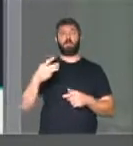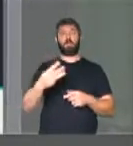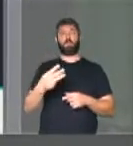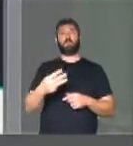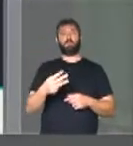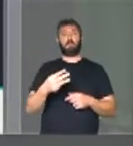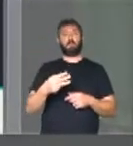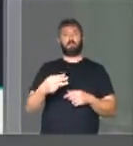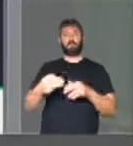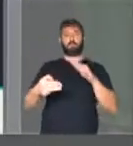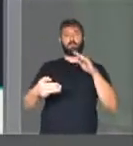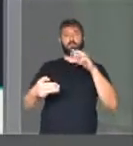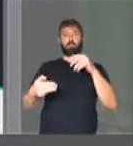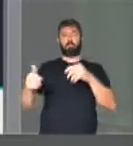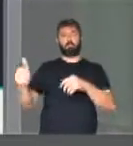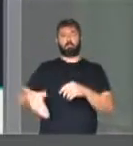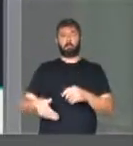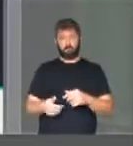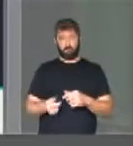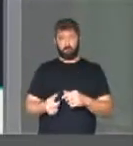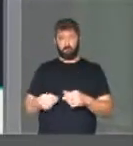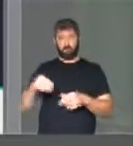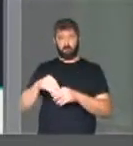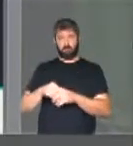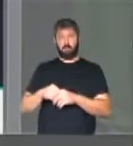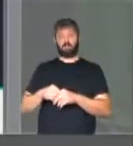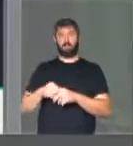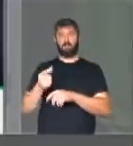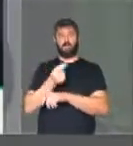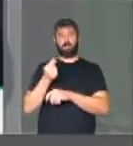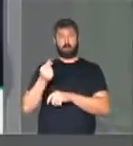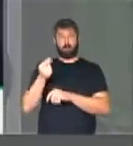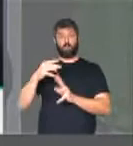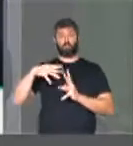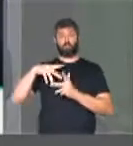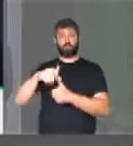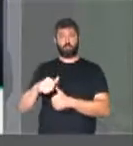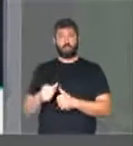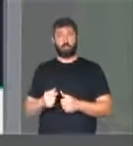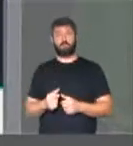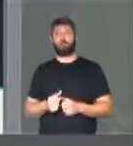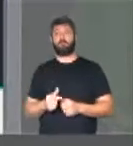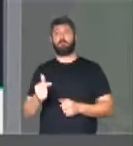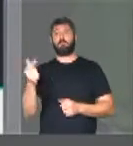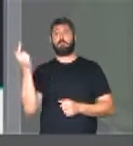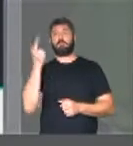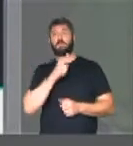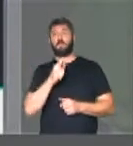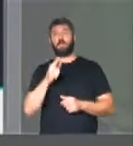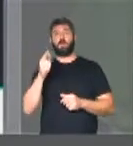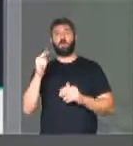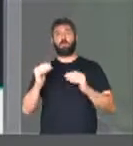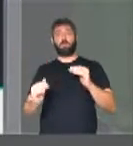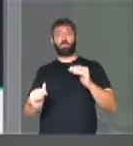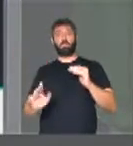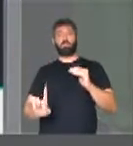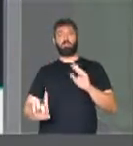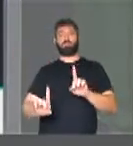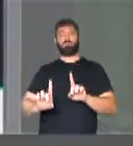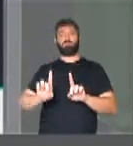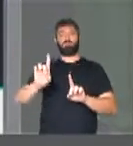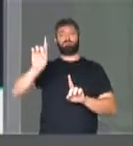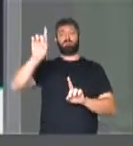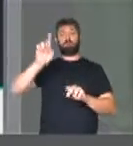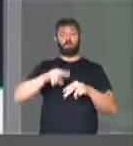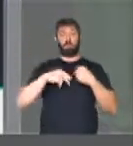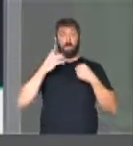terceiro escalão no âmbito aí do grande capital financeiro mundial, ganhou estatura com o